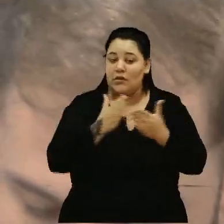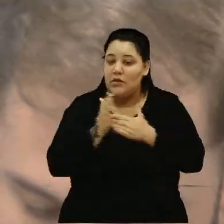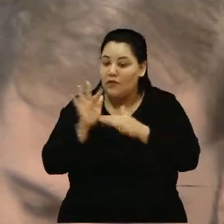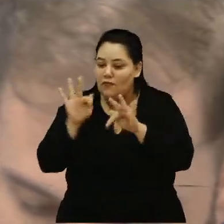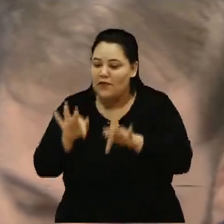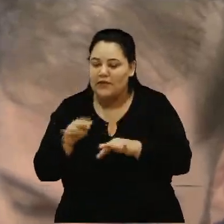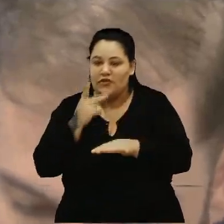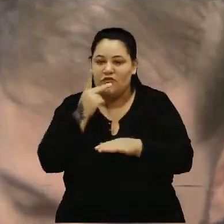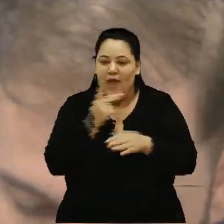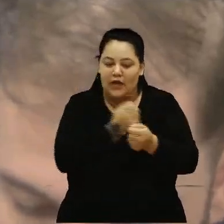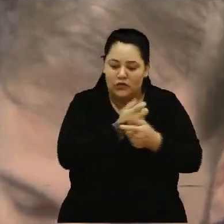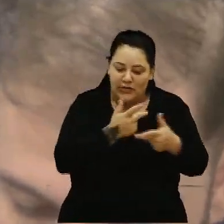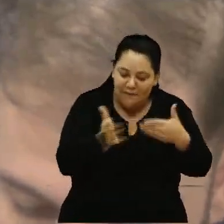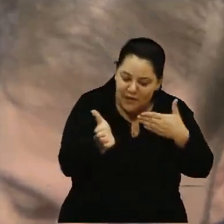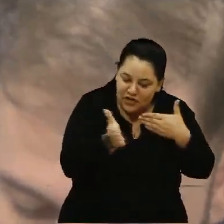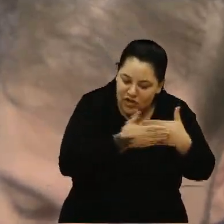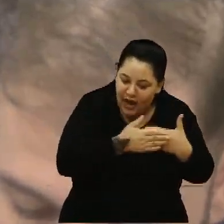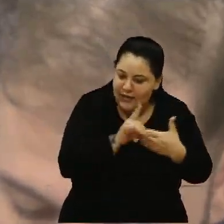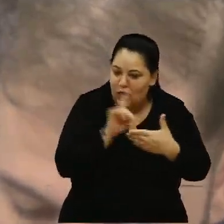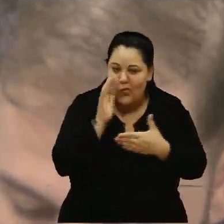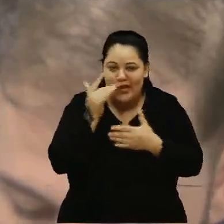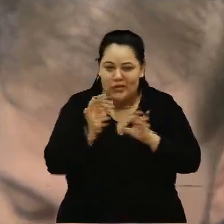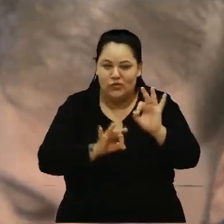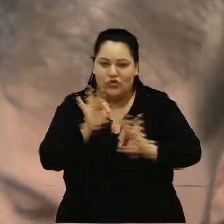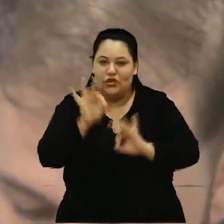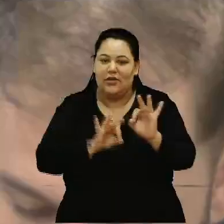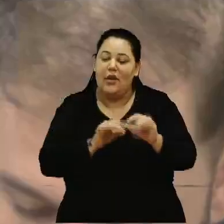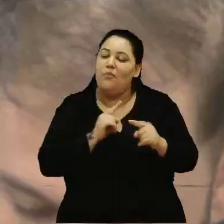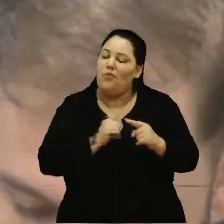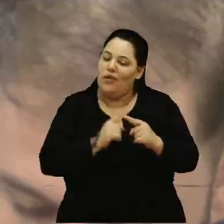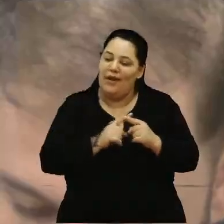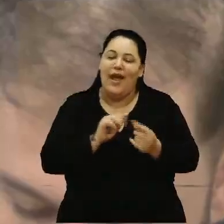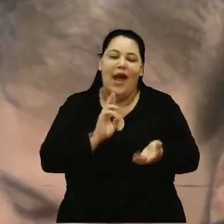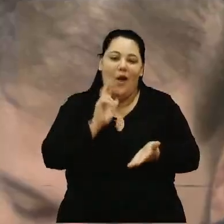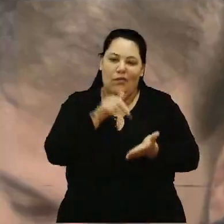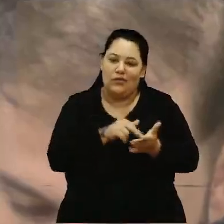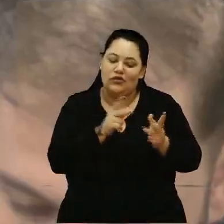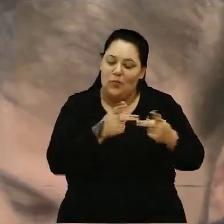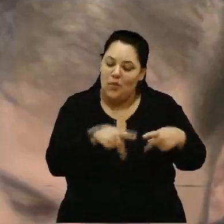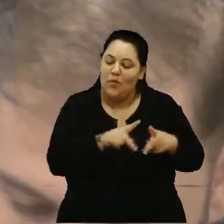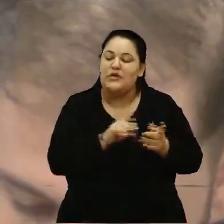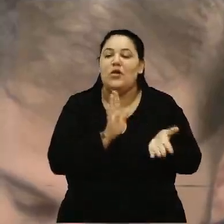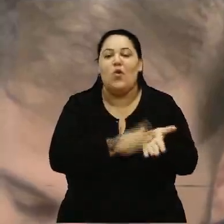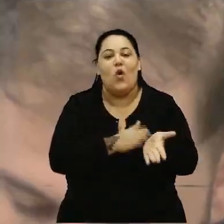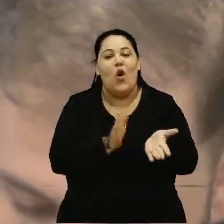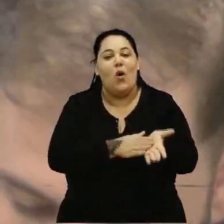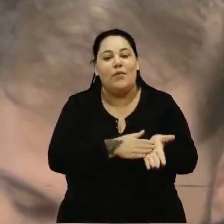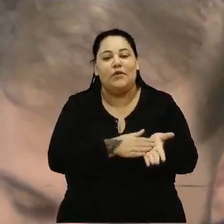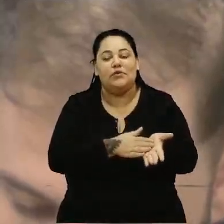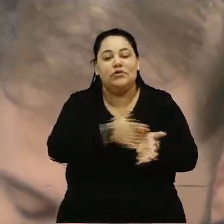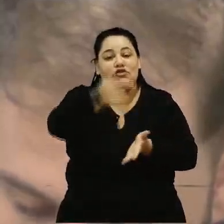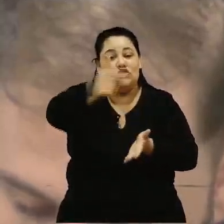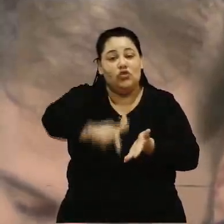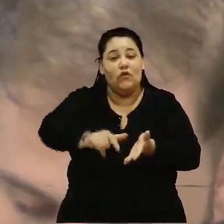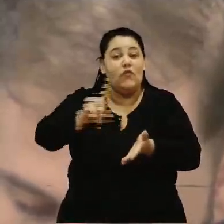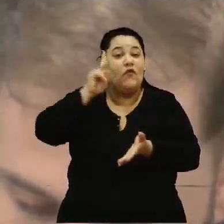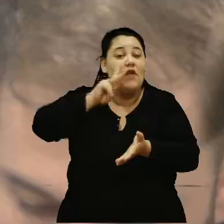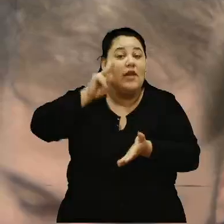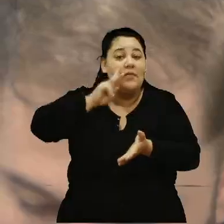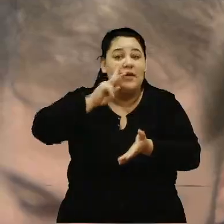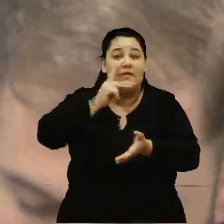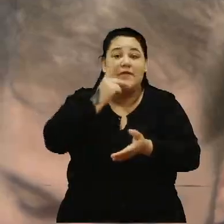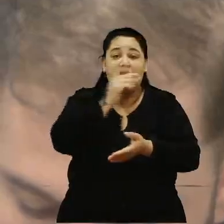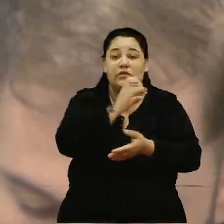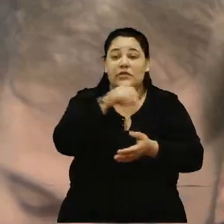estão acontecendo, que os projetos não estão acontecendo, é porque realmente a população nos cobra disso. E mais uma vez eu vou relembrar a questão do